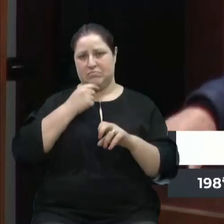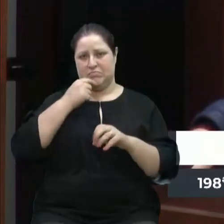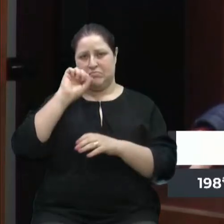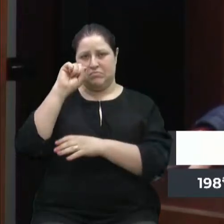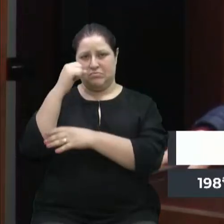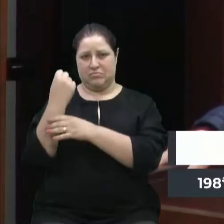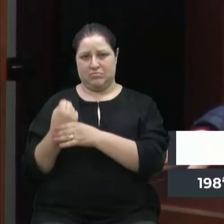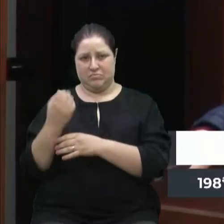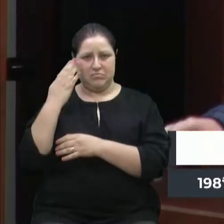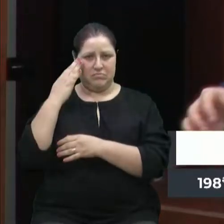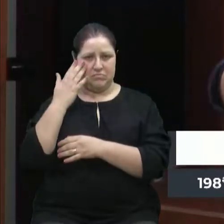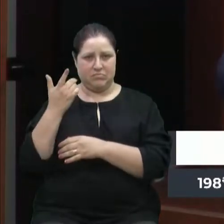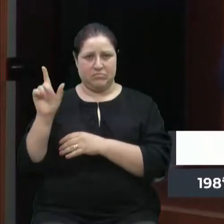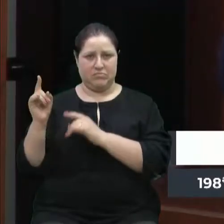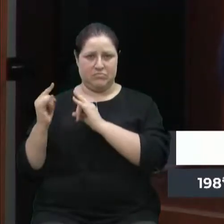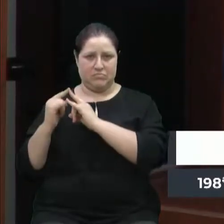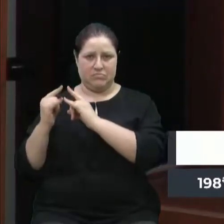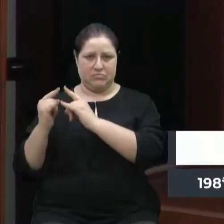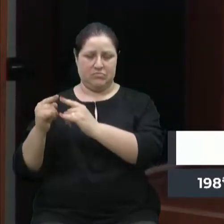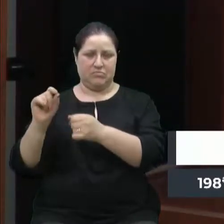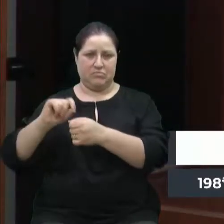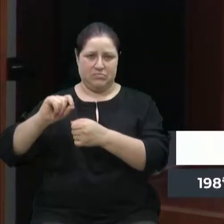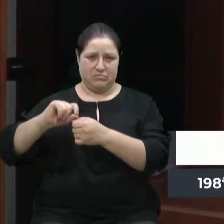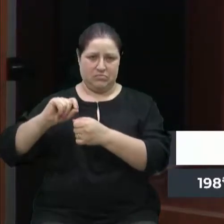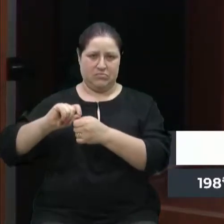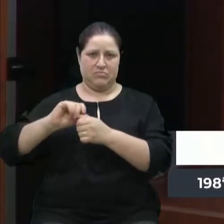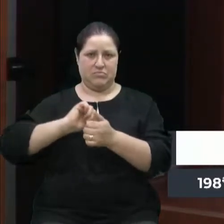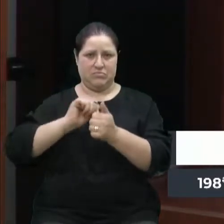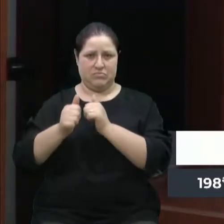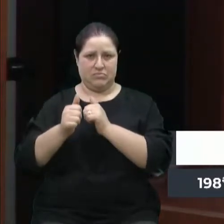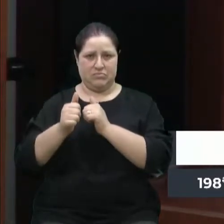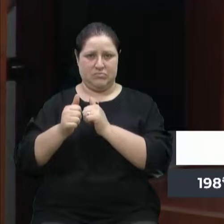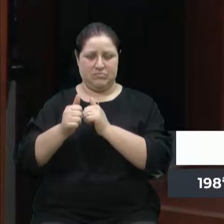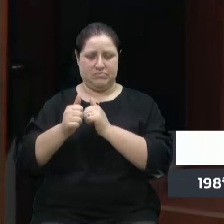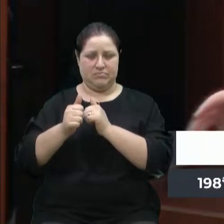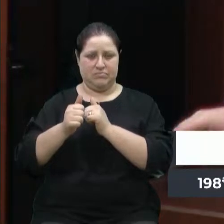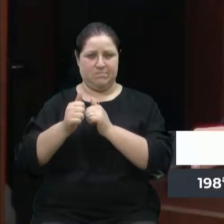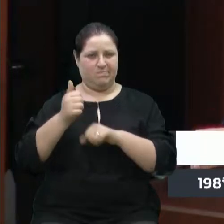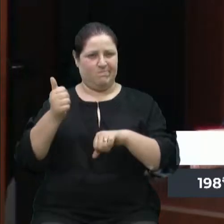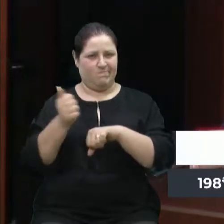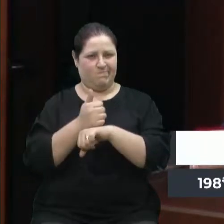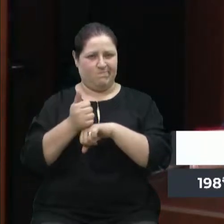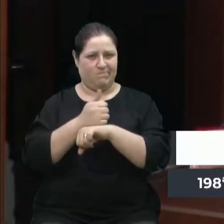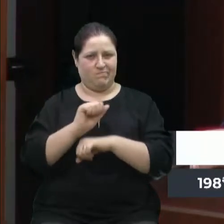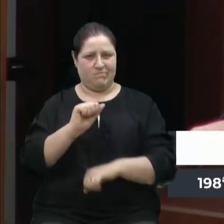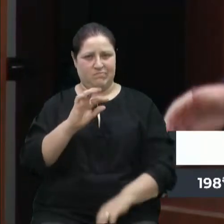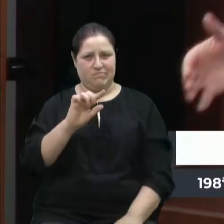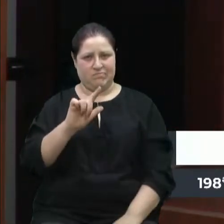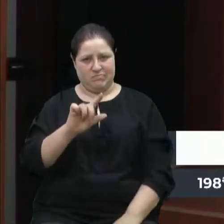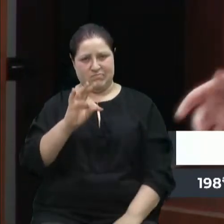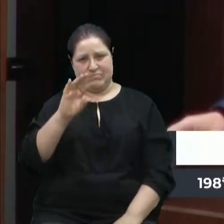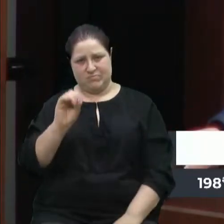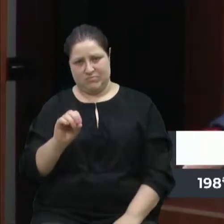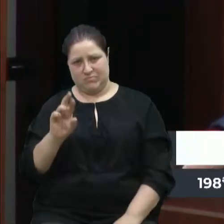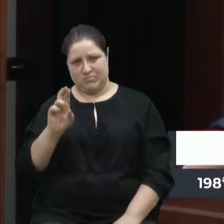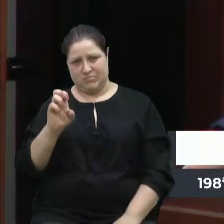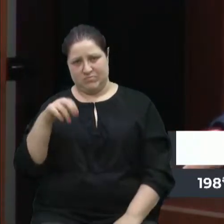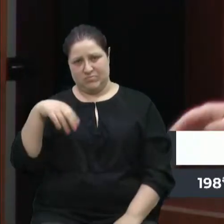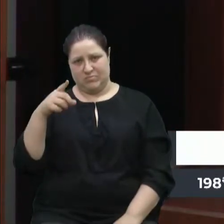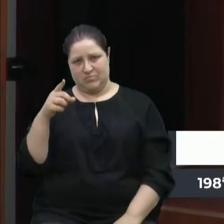outras entidades que praticam o esporte de alto rendimento no município de Caxias do Sul têm esse